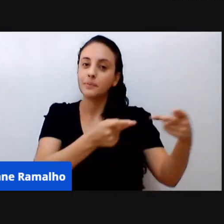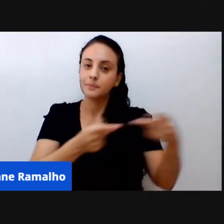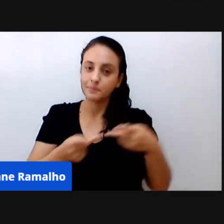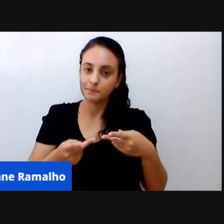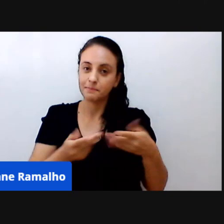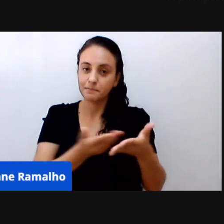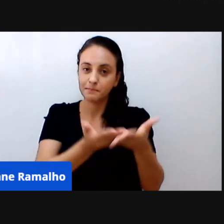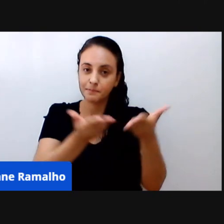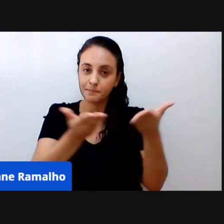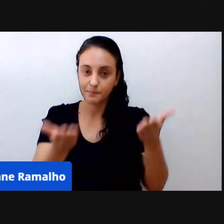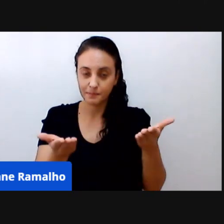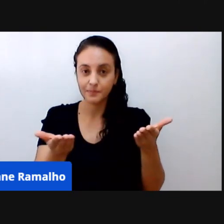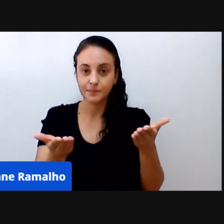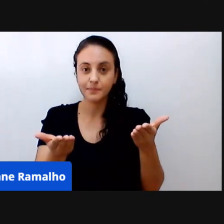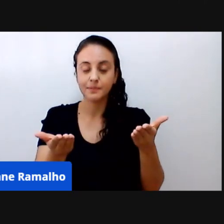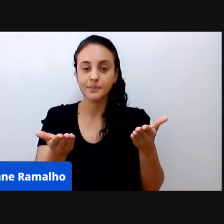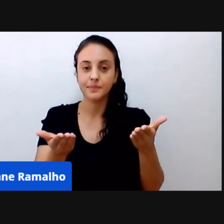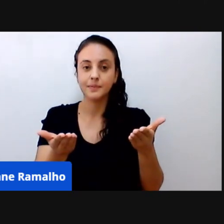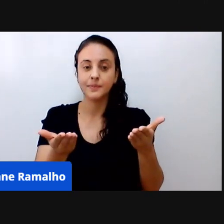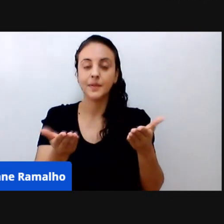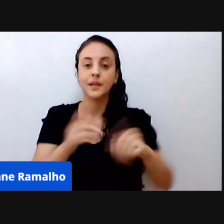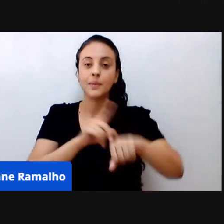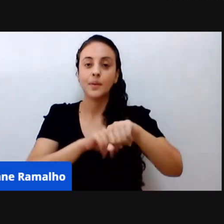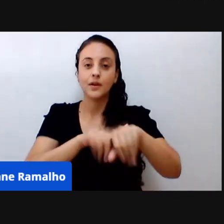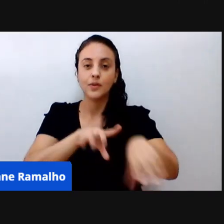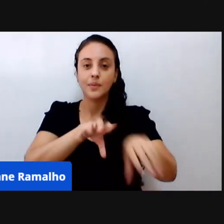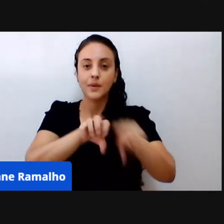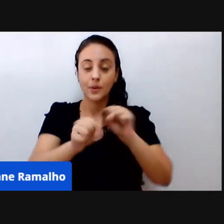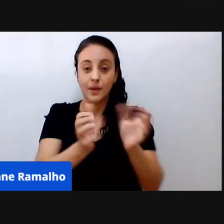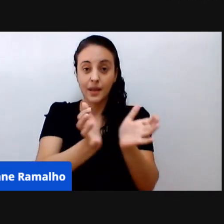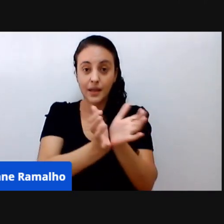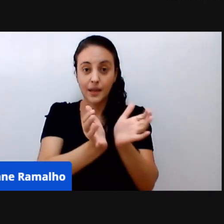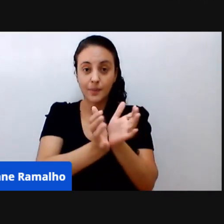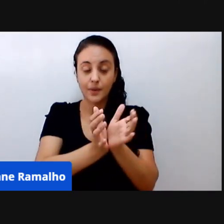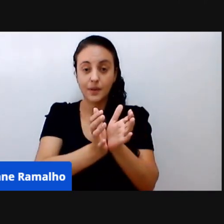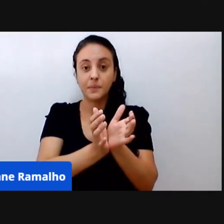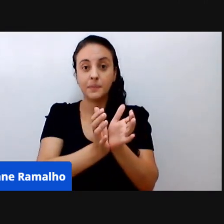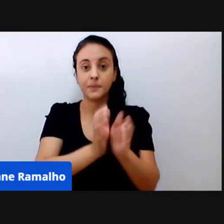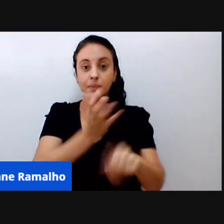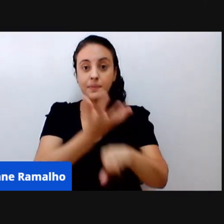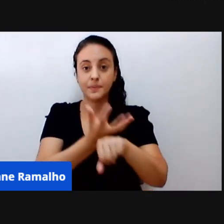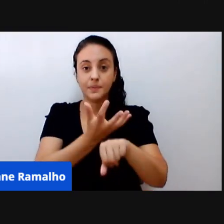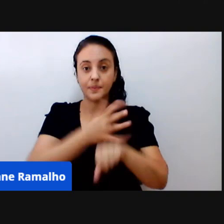da equipe de língua portuguesa. Gostaria de registrar aqui também